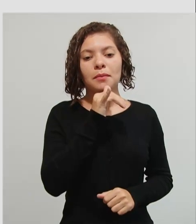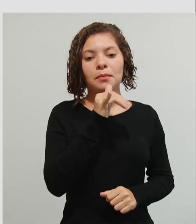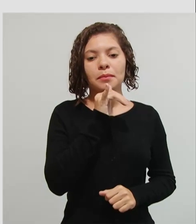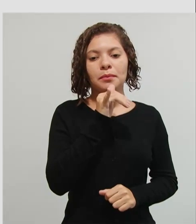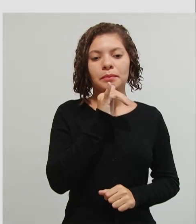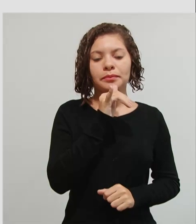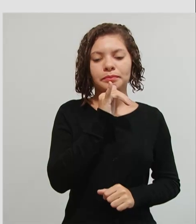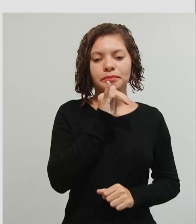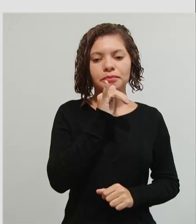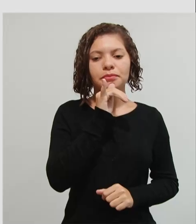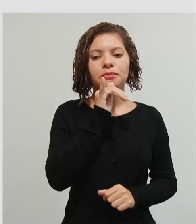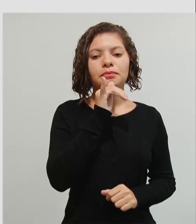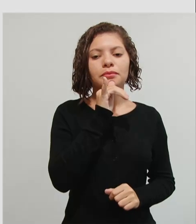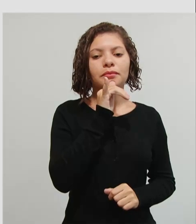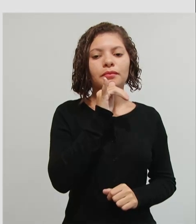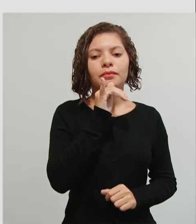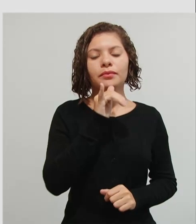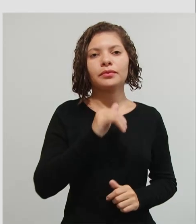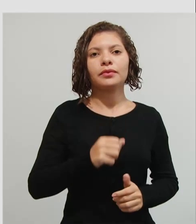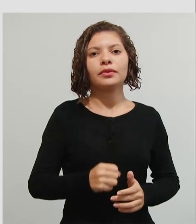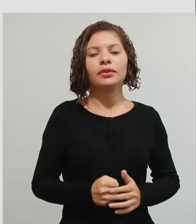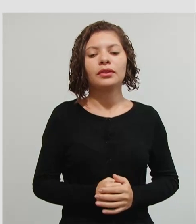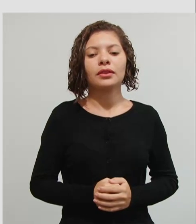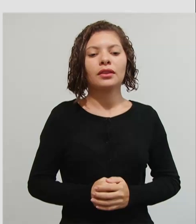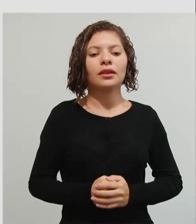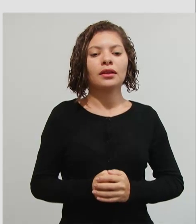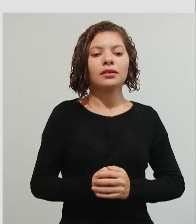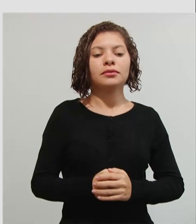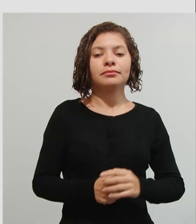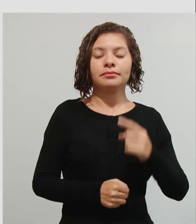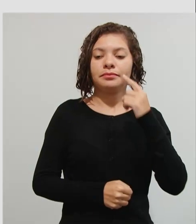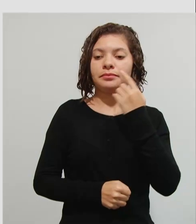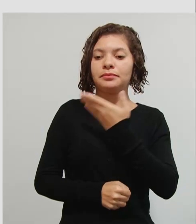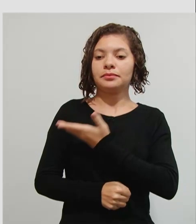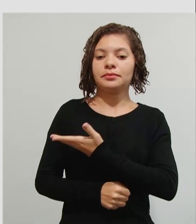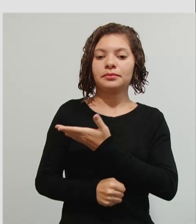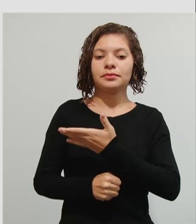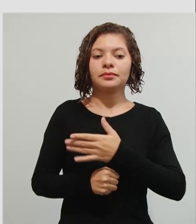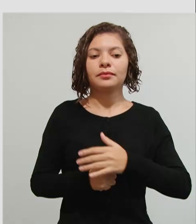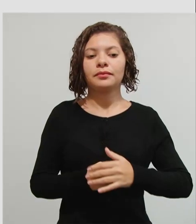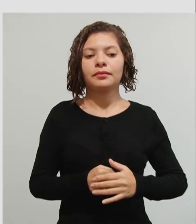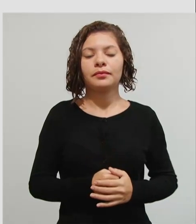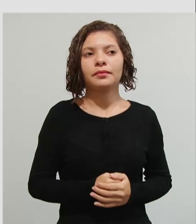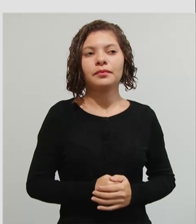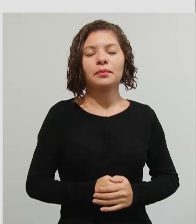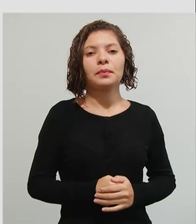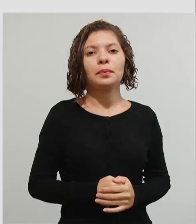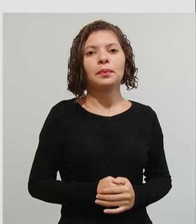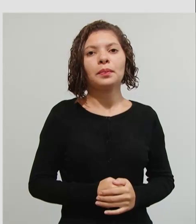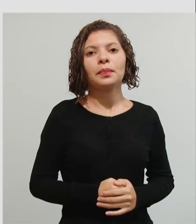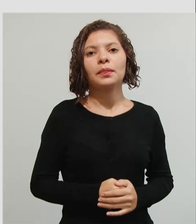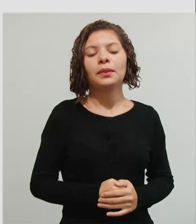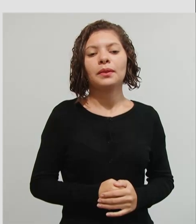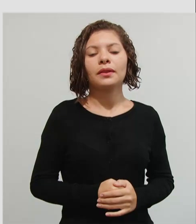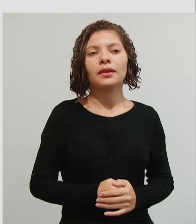financeiro da minha escolha, menos o benefício da escolha financeira ótima para a minha situação.